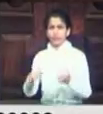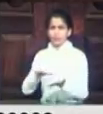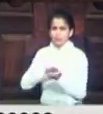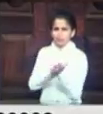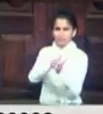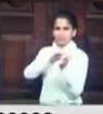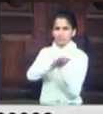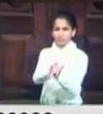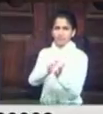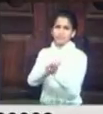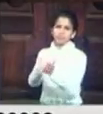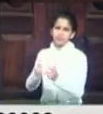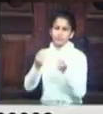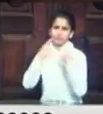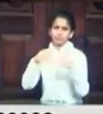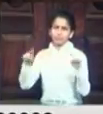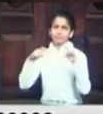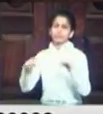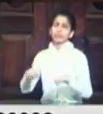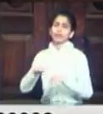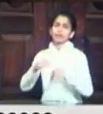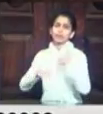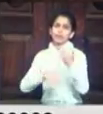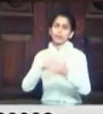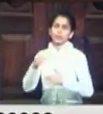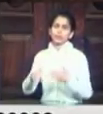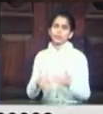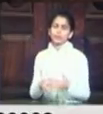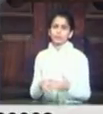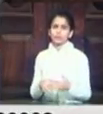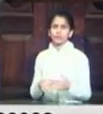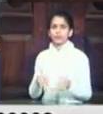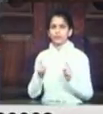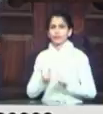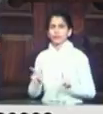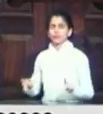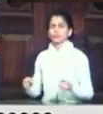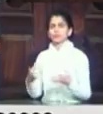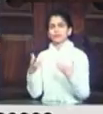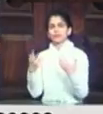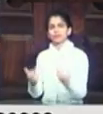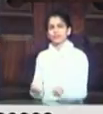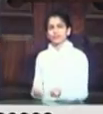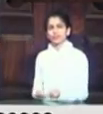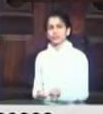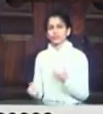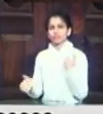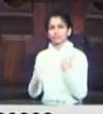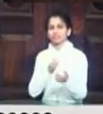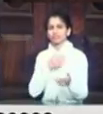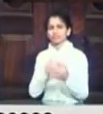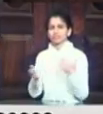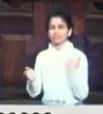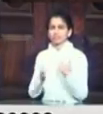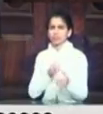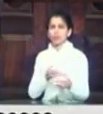repressão, para depois a população aceitar qualquer outra